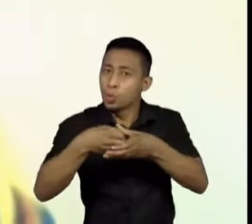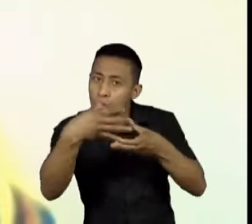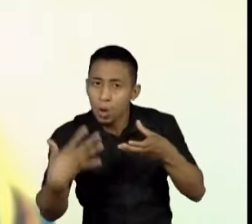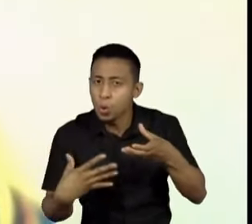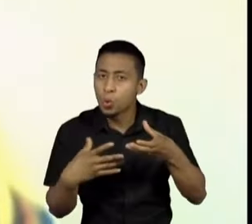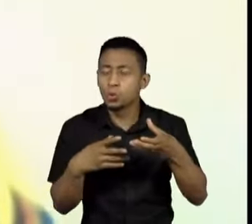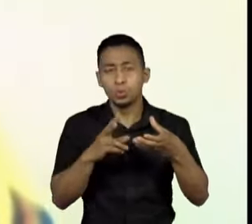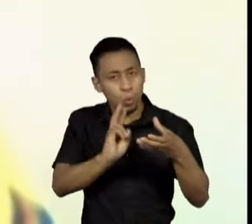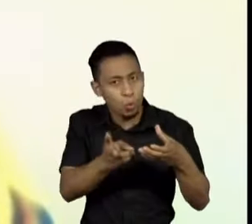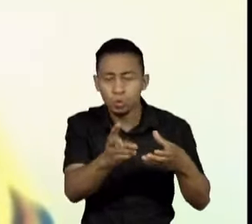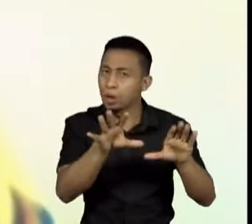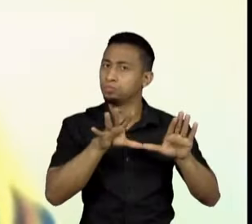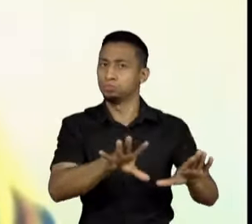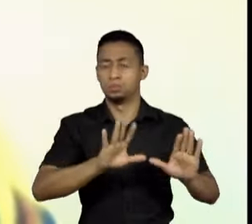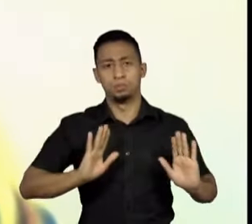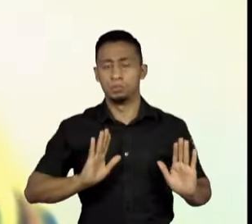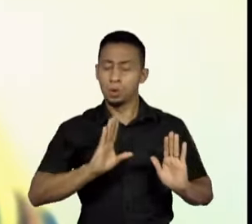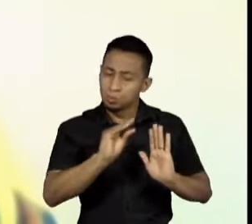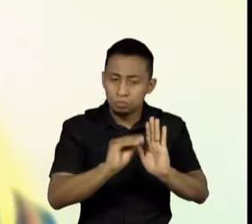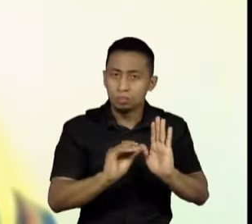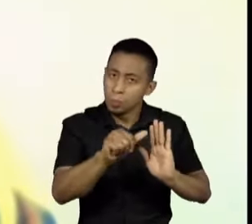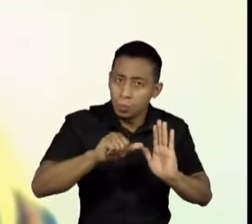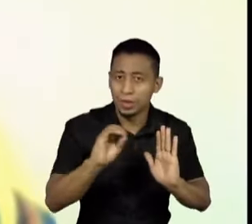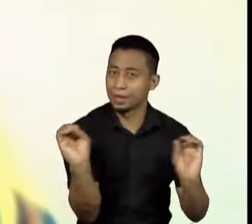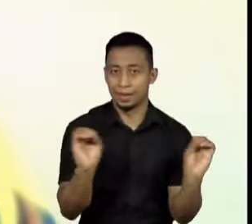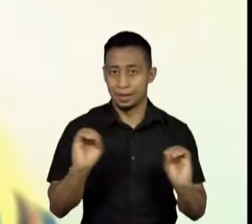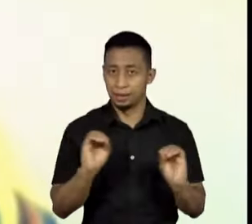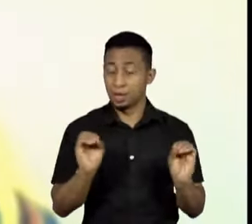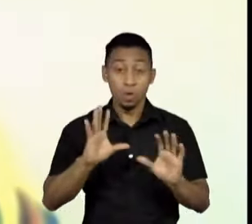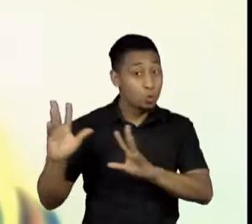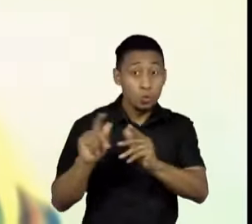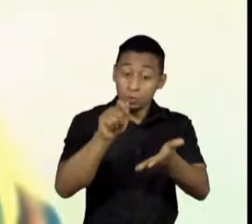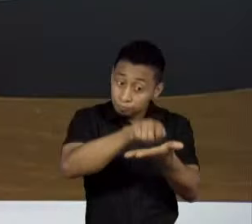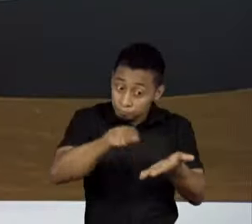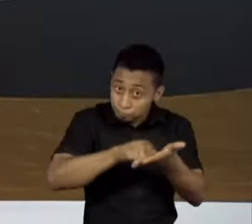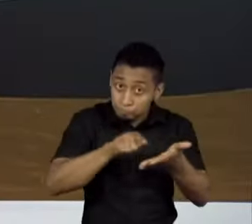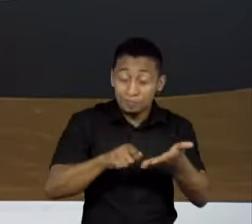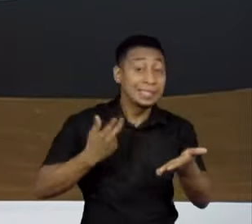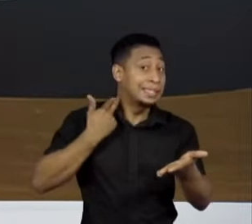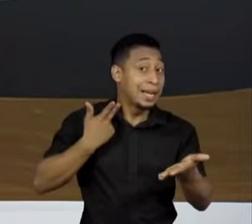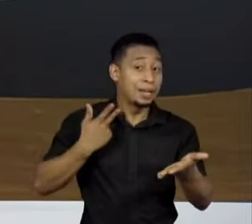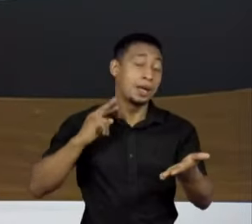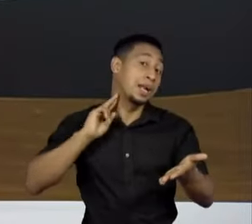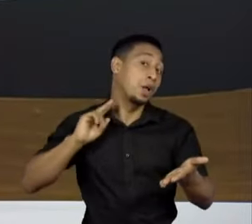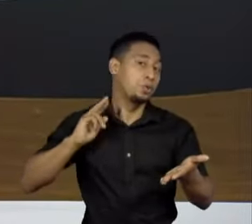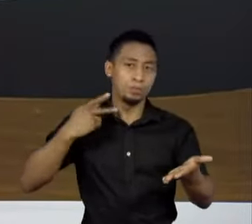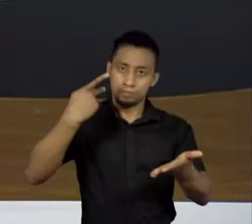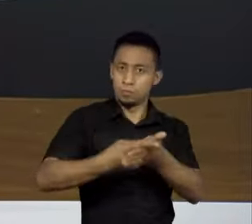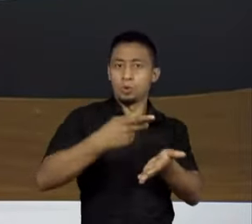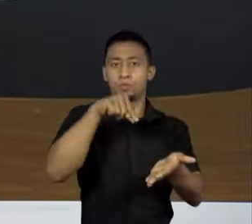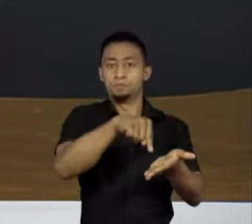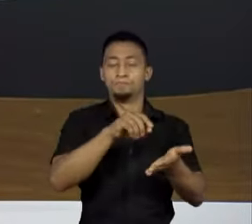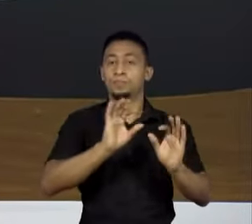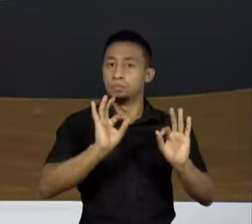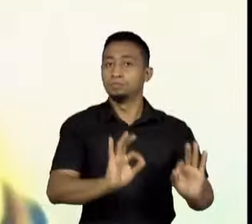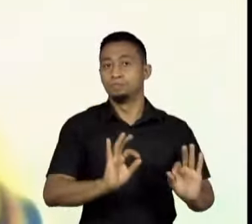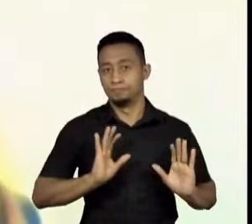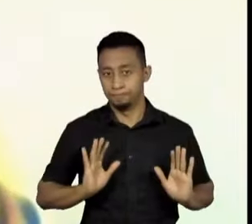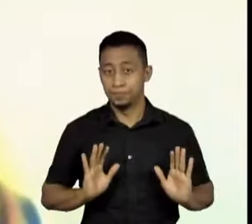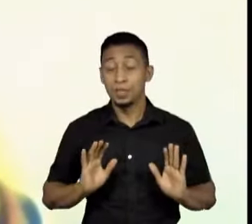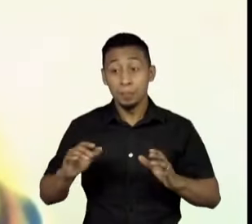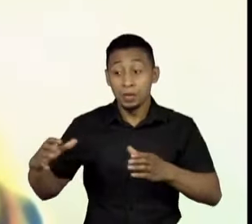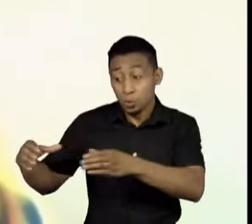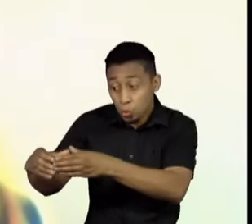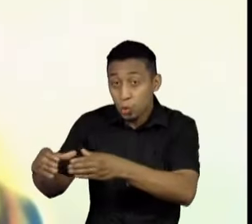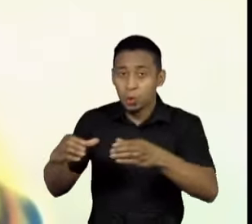também, o que Carolina escreveu, está lá. O que, que eu vejo essas duas correntes? Né? Uma corrente